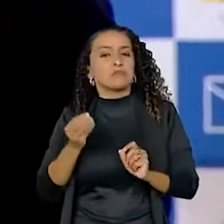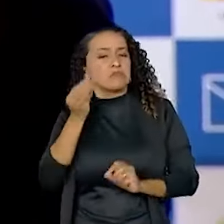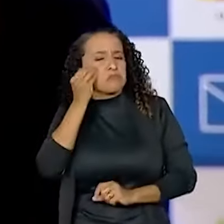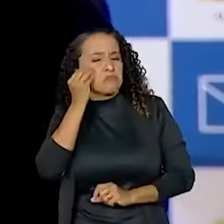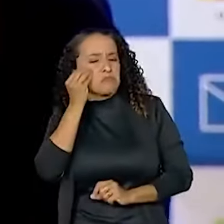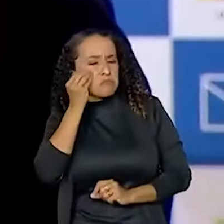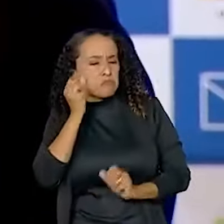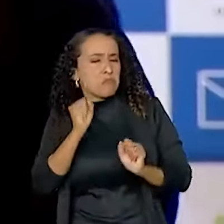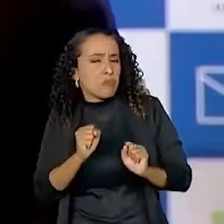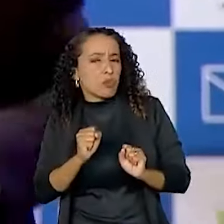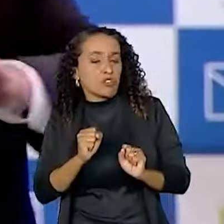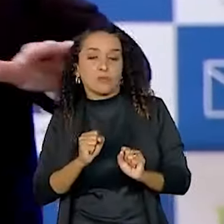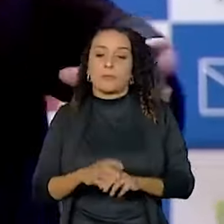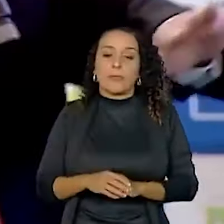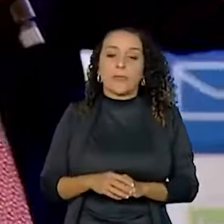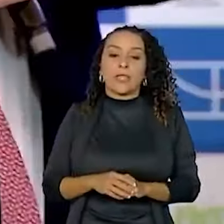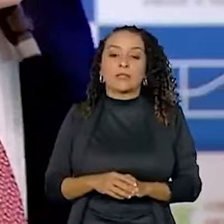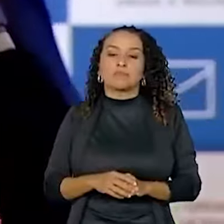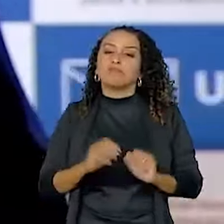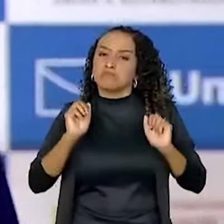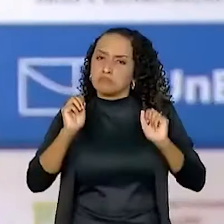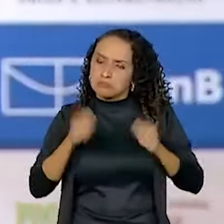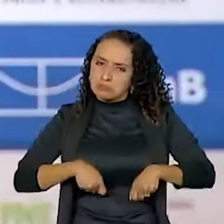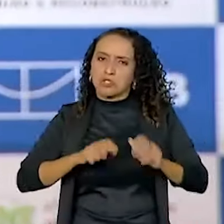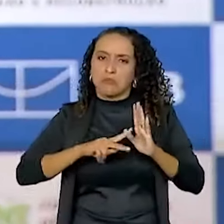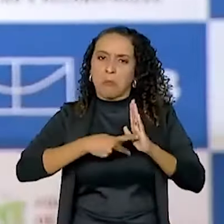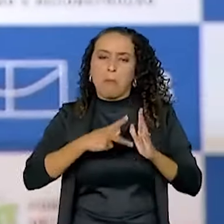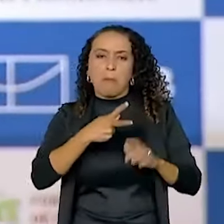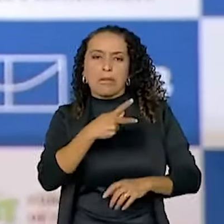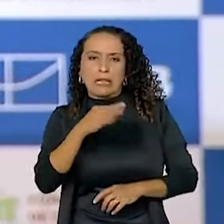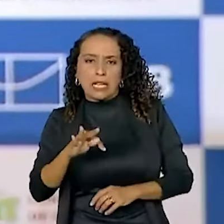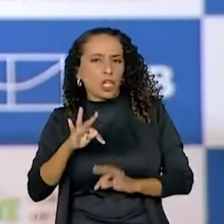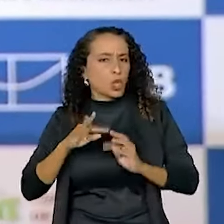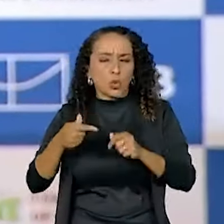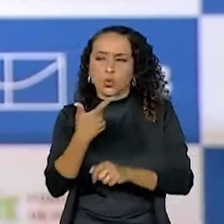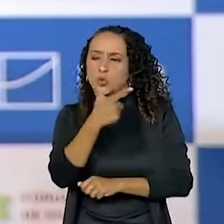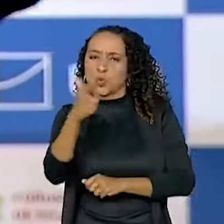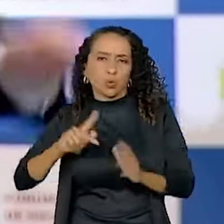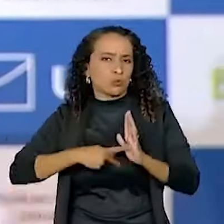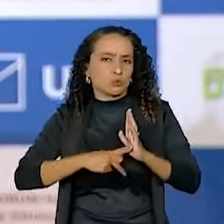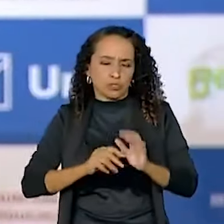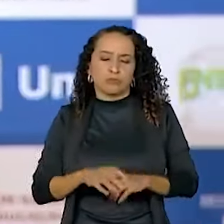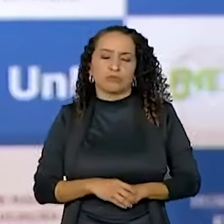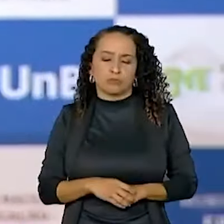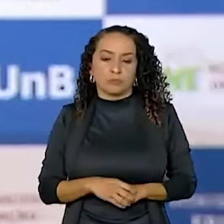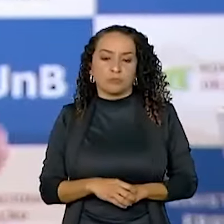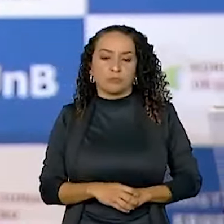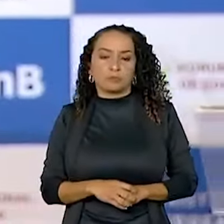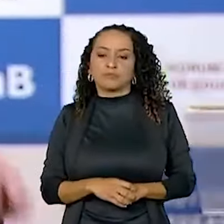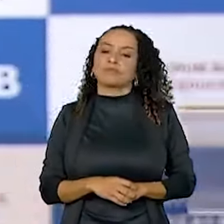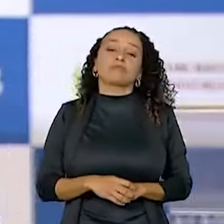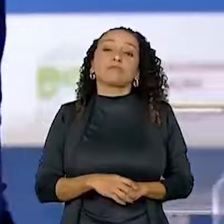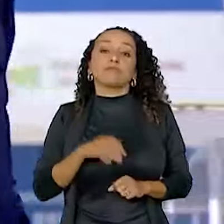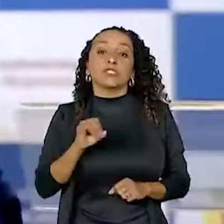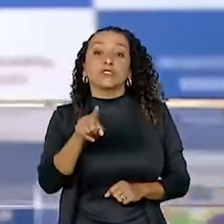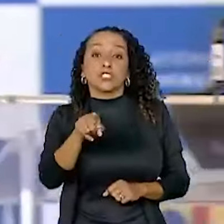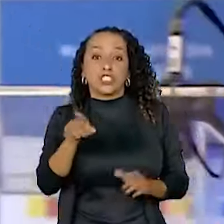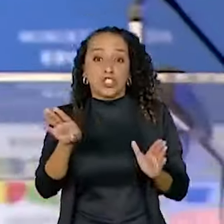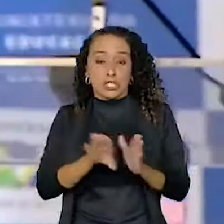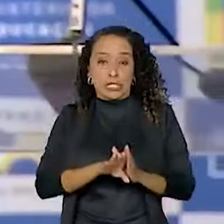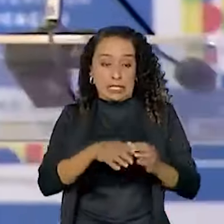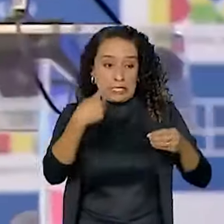teste. Vale para o PT e vale para os outros partidos políticos. Não é só para os outros, não. Quando vocês chegarem